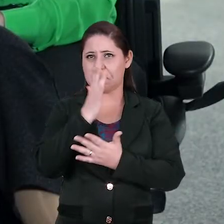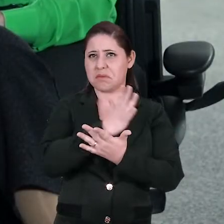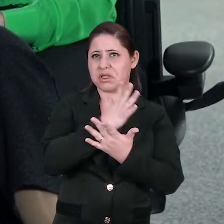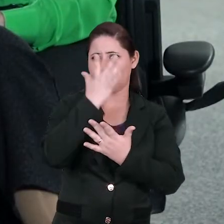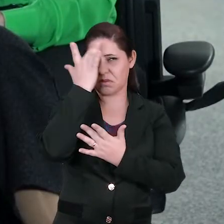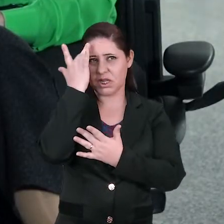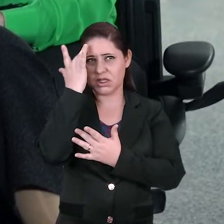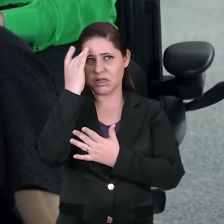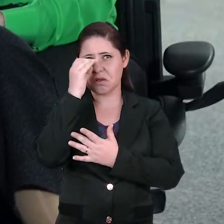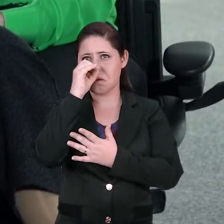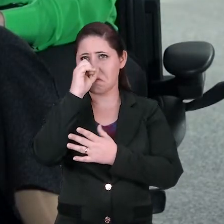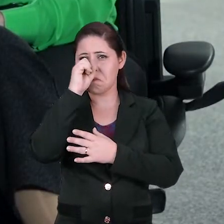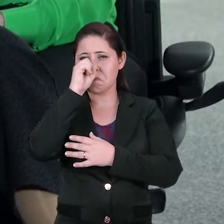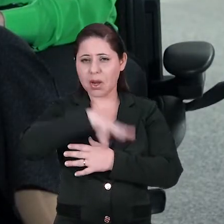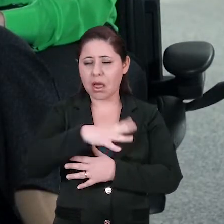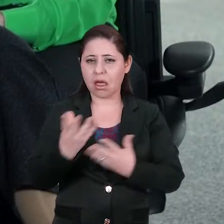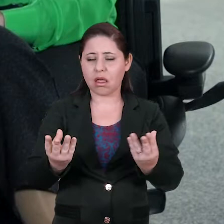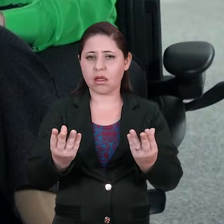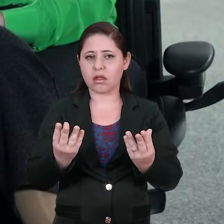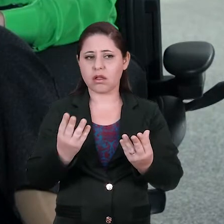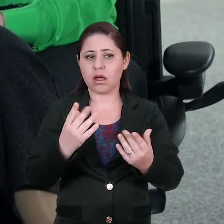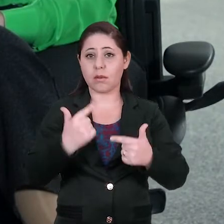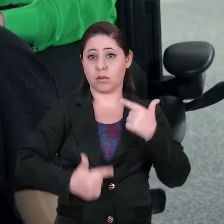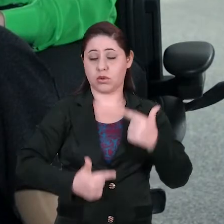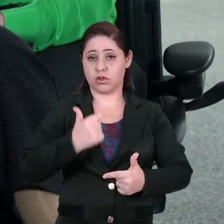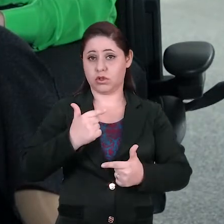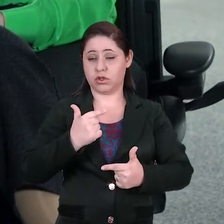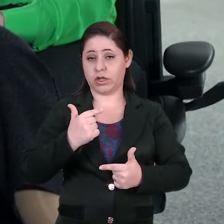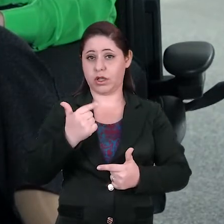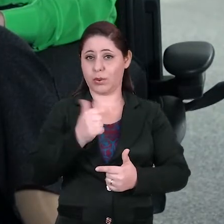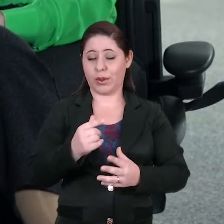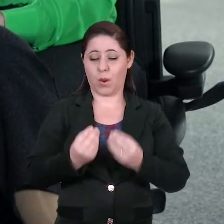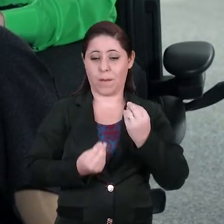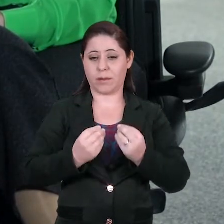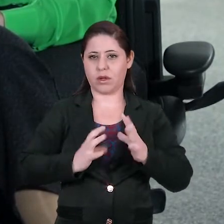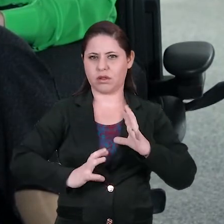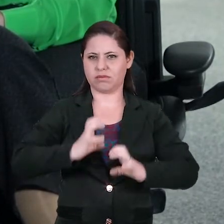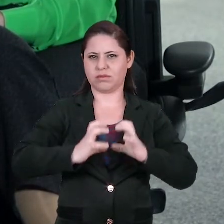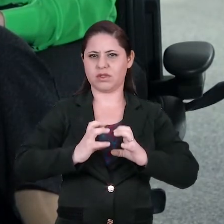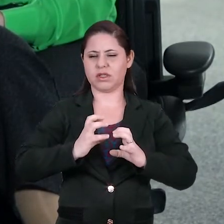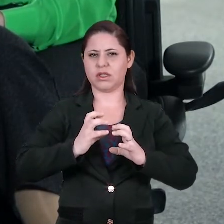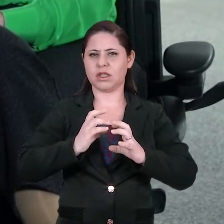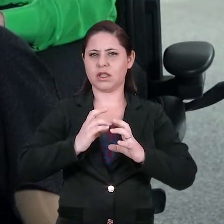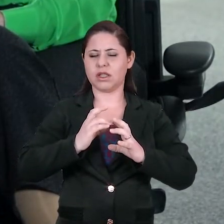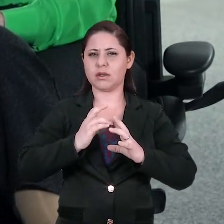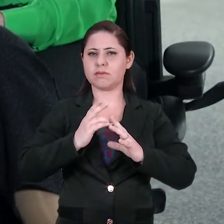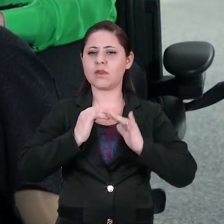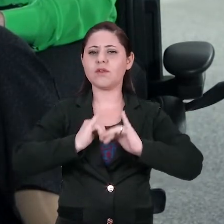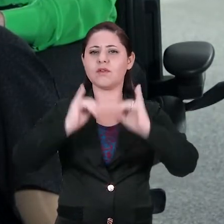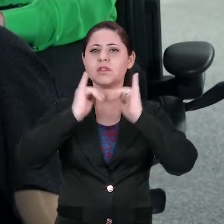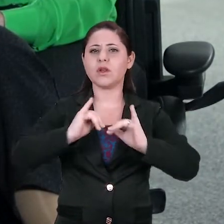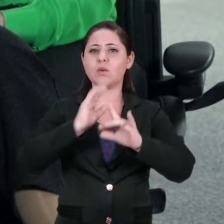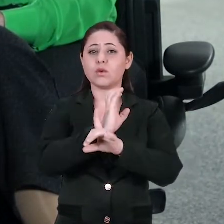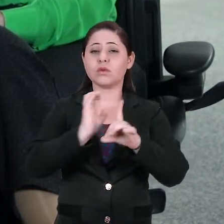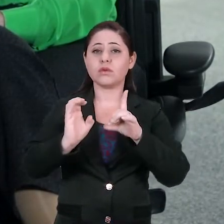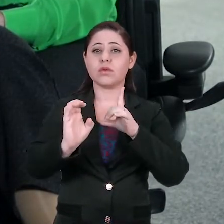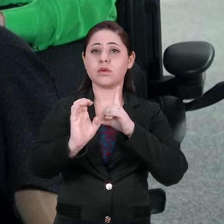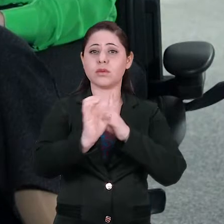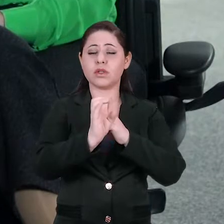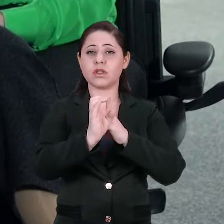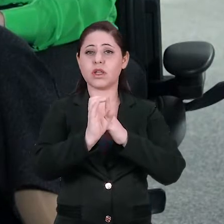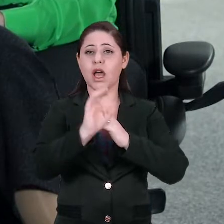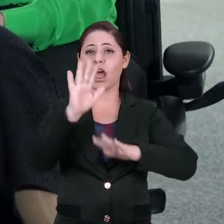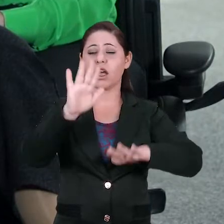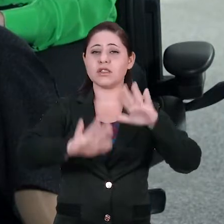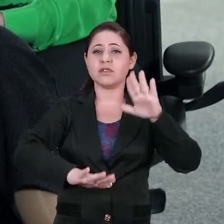de grosseria, né? A política é uma maneira da gente não guerrear, né? Que recado você daria para essa comunidade, às vezes